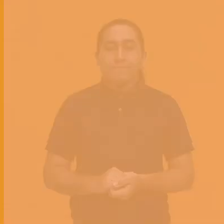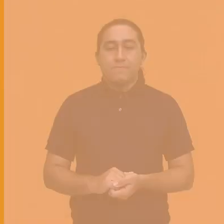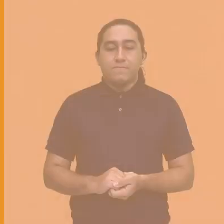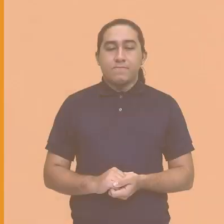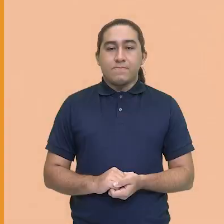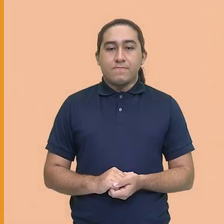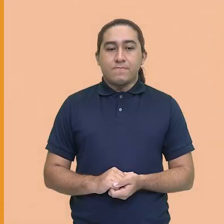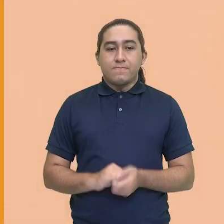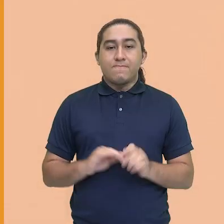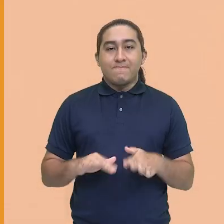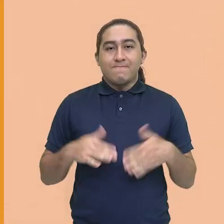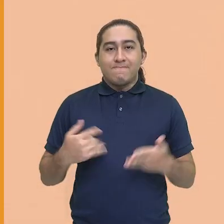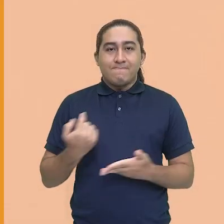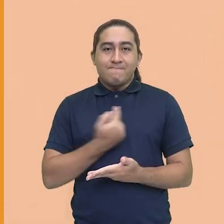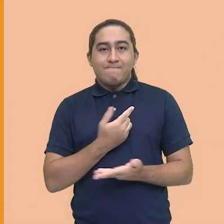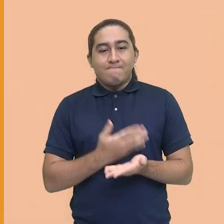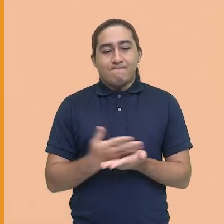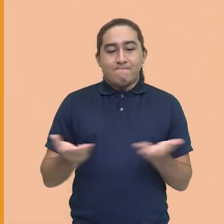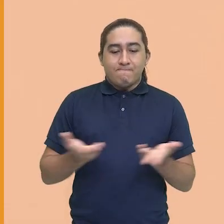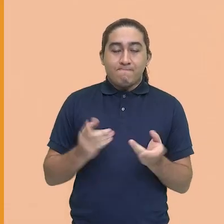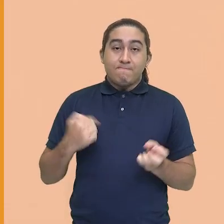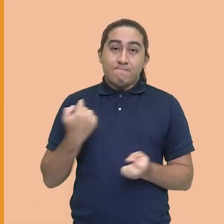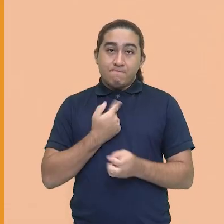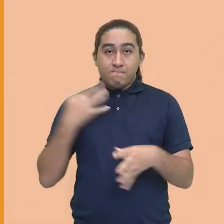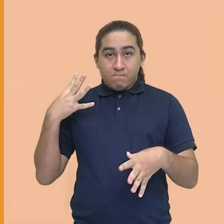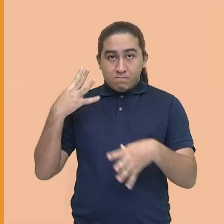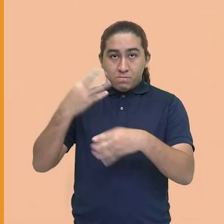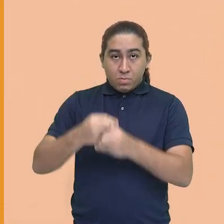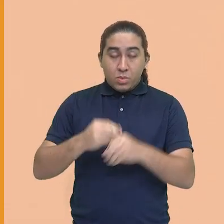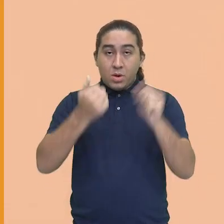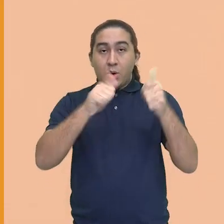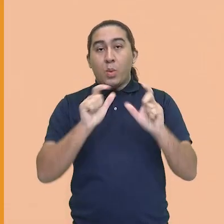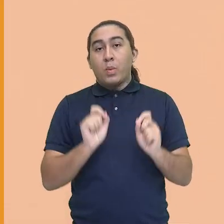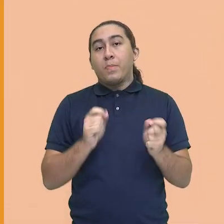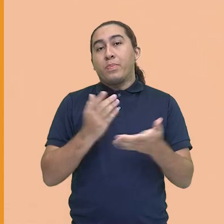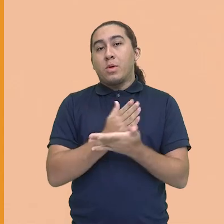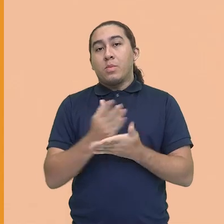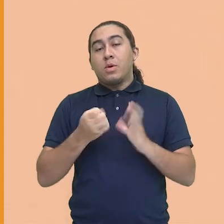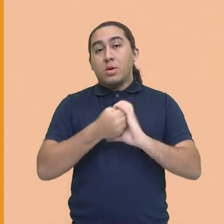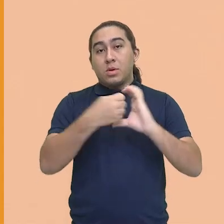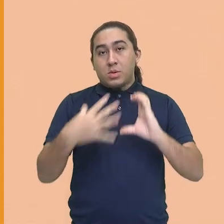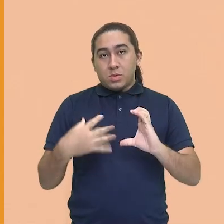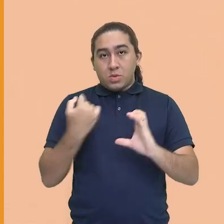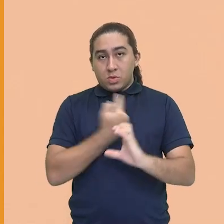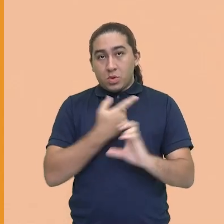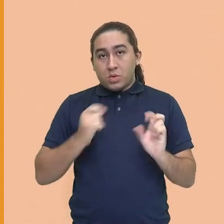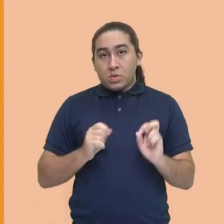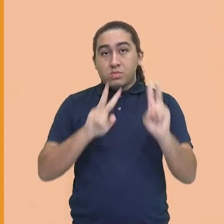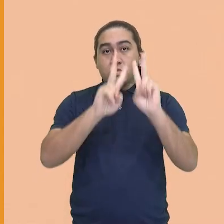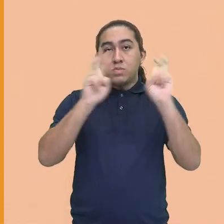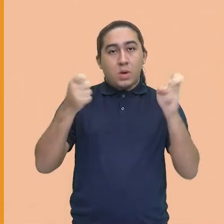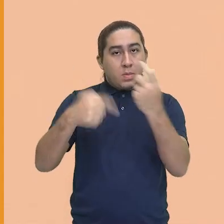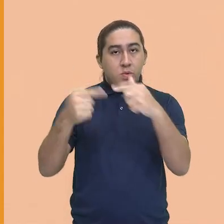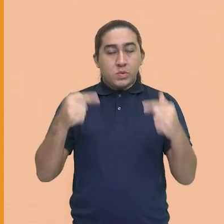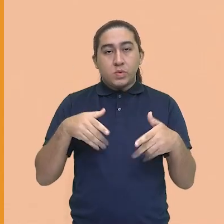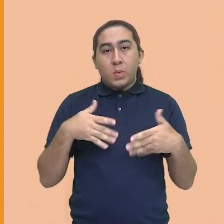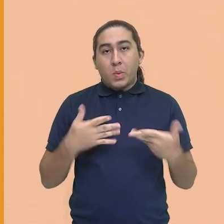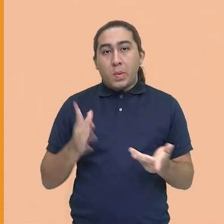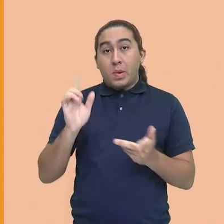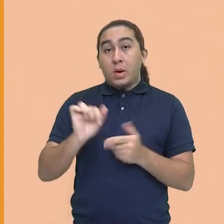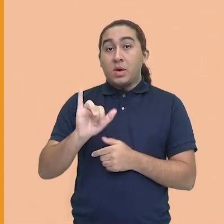Muito bem, então vamos iniciar a nossa revisão verificando alguns pontos onde nós falamos sobre